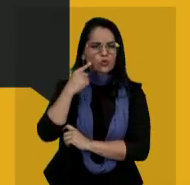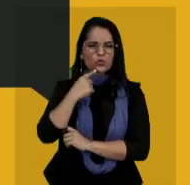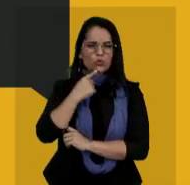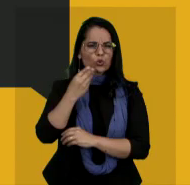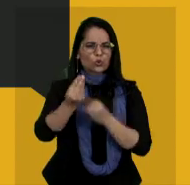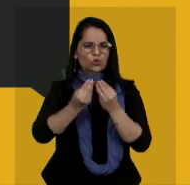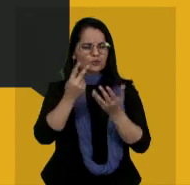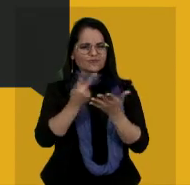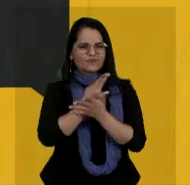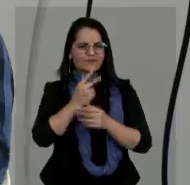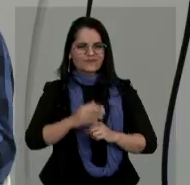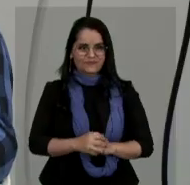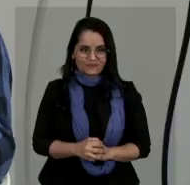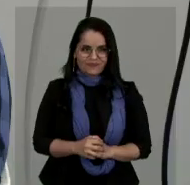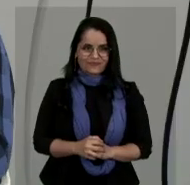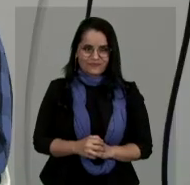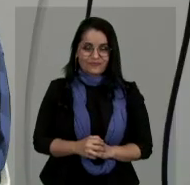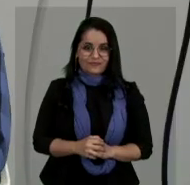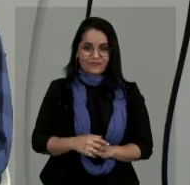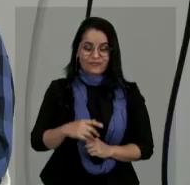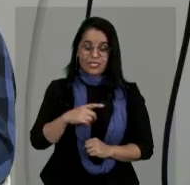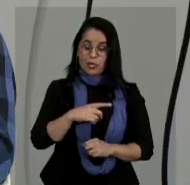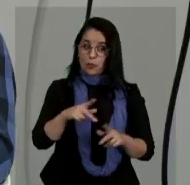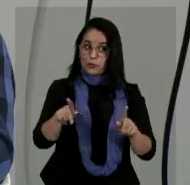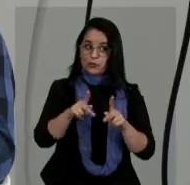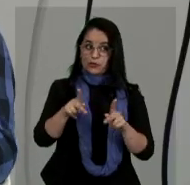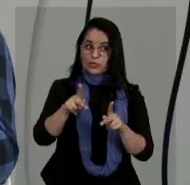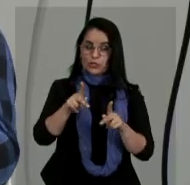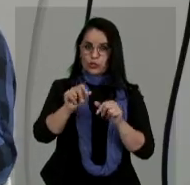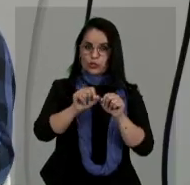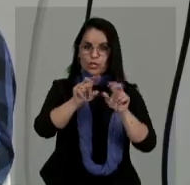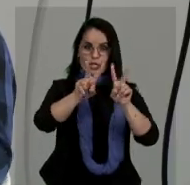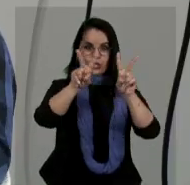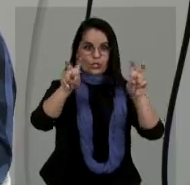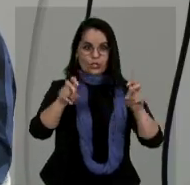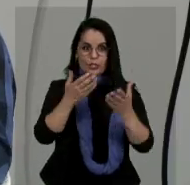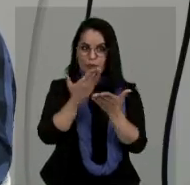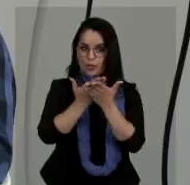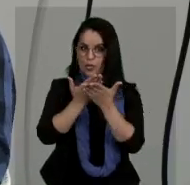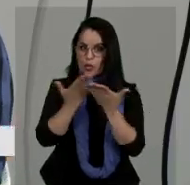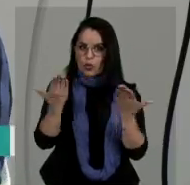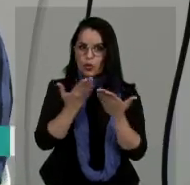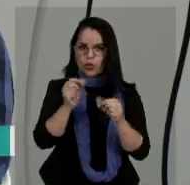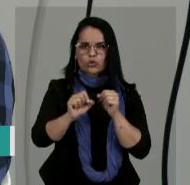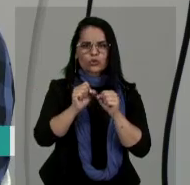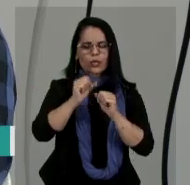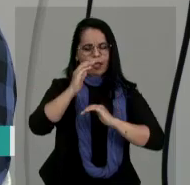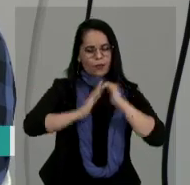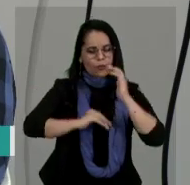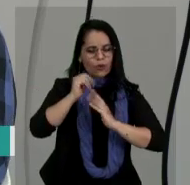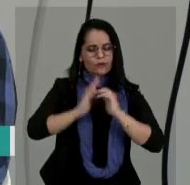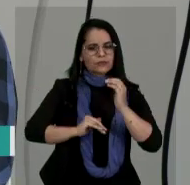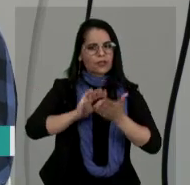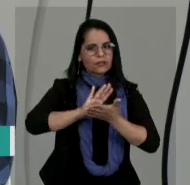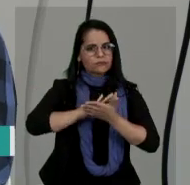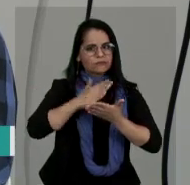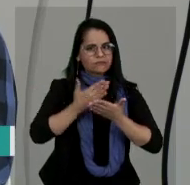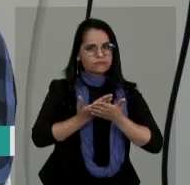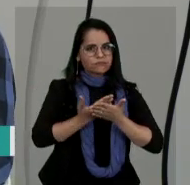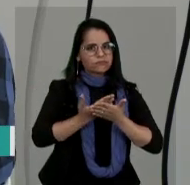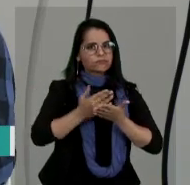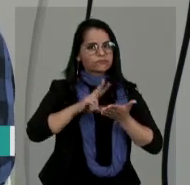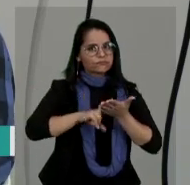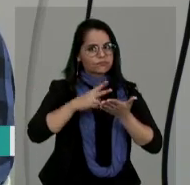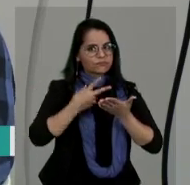surdo? Inclusive, professora Adelina, é o tema da nossa aula de hoje, né? A profissão do tradutor e intérprete de